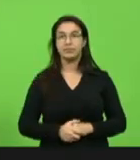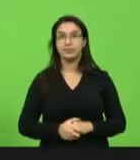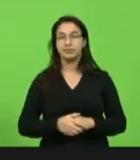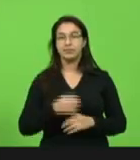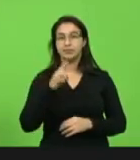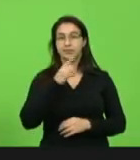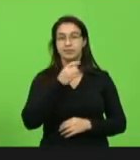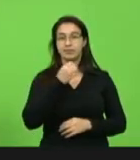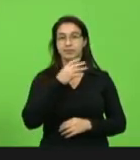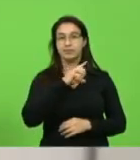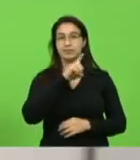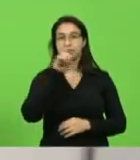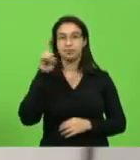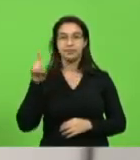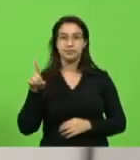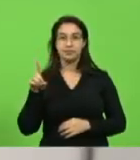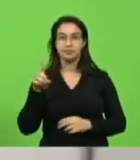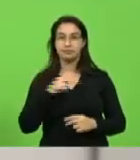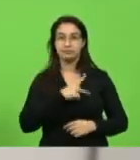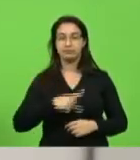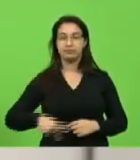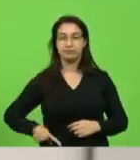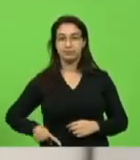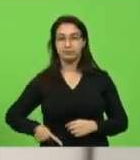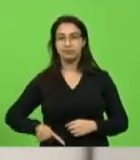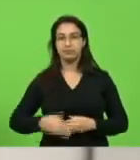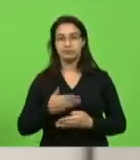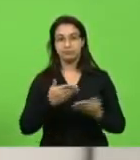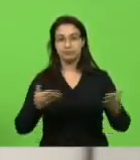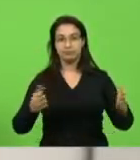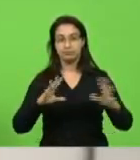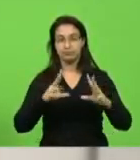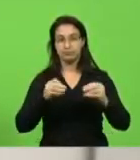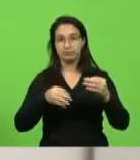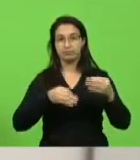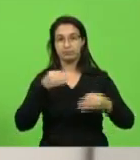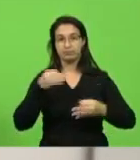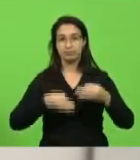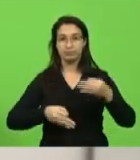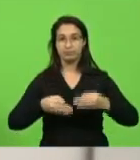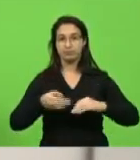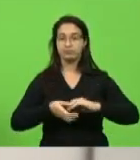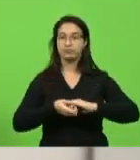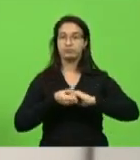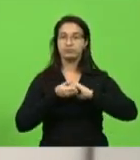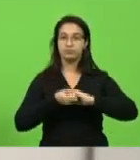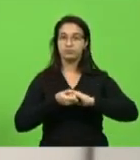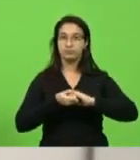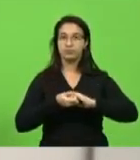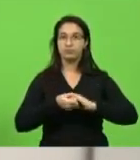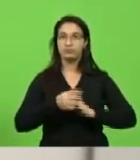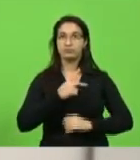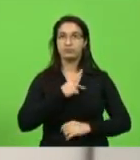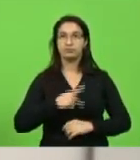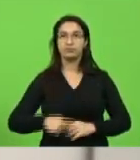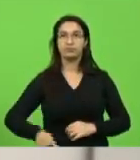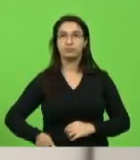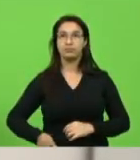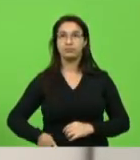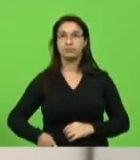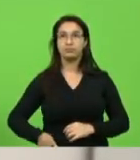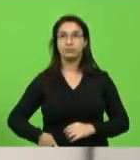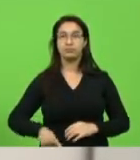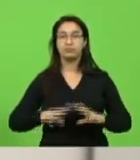Bom dia, eminentes julgadores. Eu cumprimento, na pessoa do senhor presidente, todos